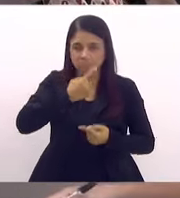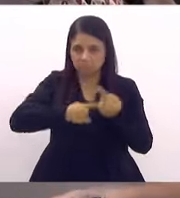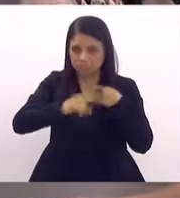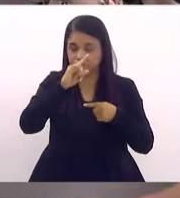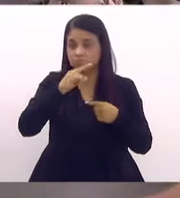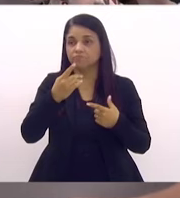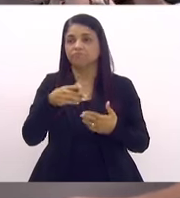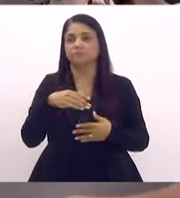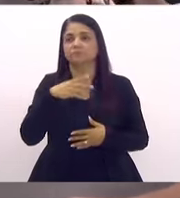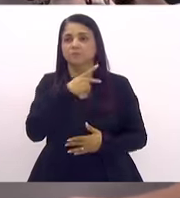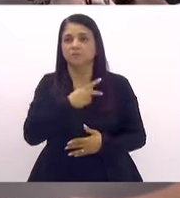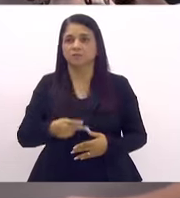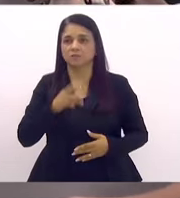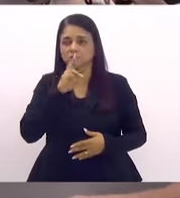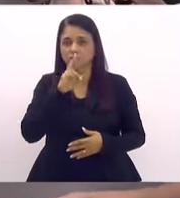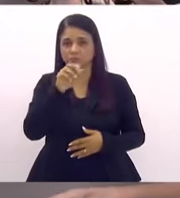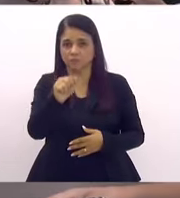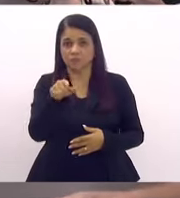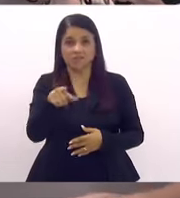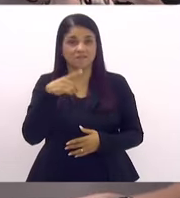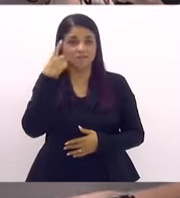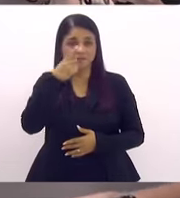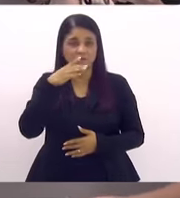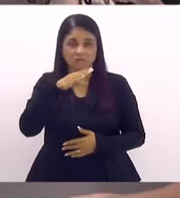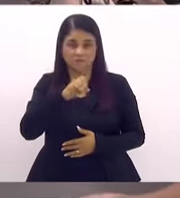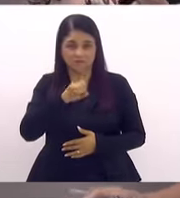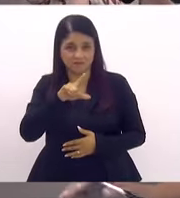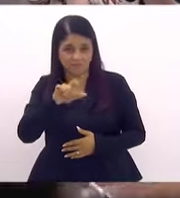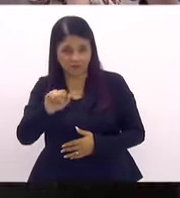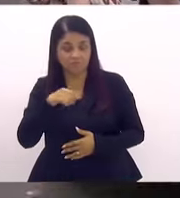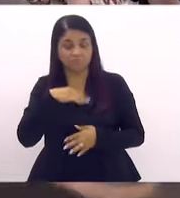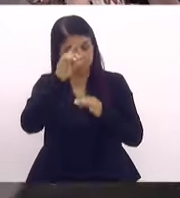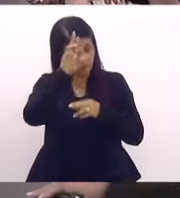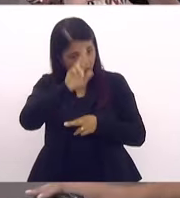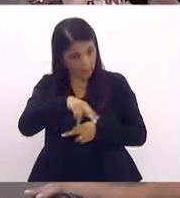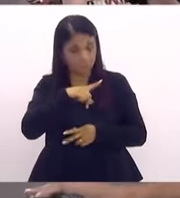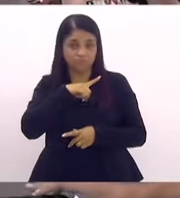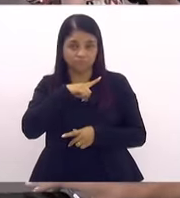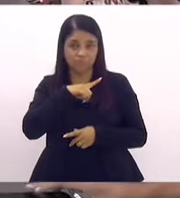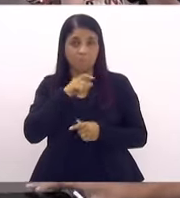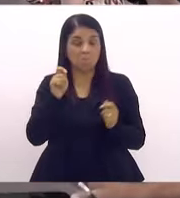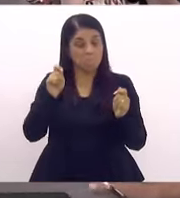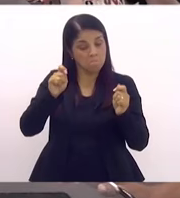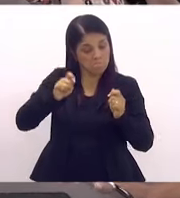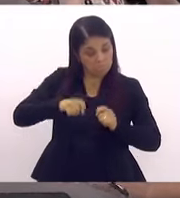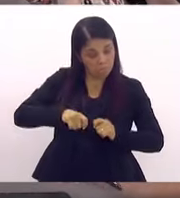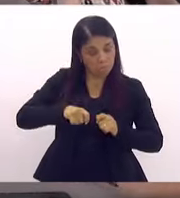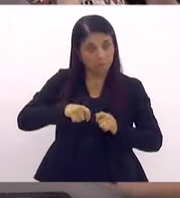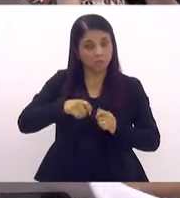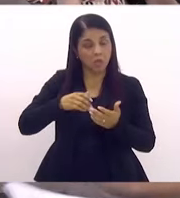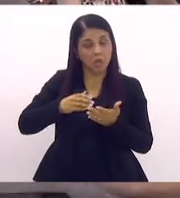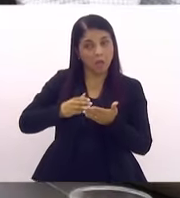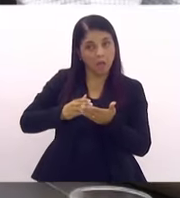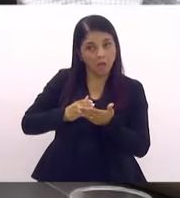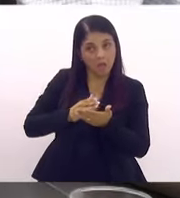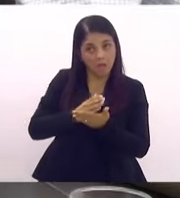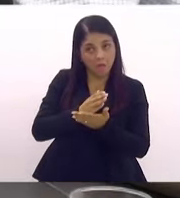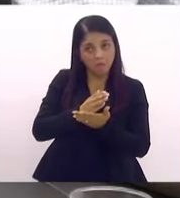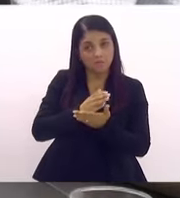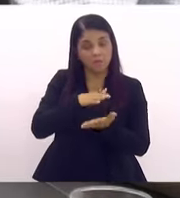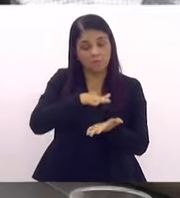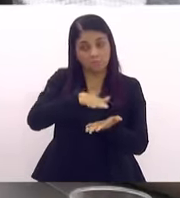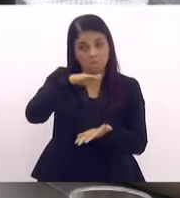Amorim. A deputada Célia Jordão tem toda a razão, mas certíssimo. A gente poderia aprovar em bloco